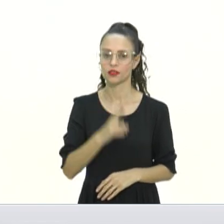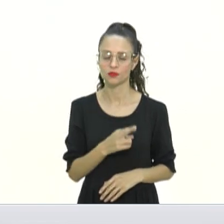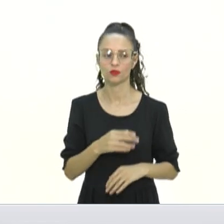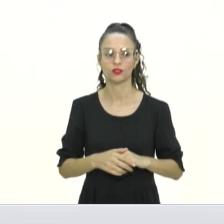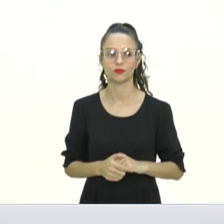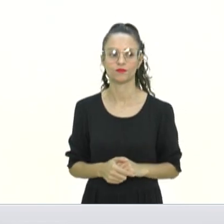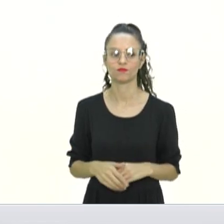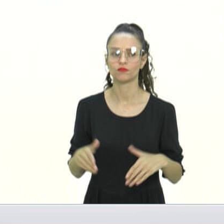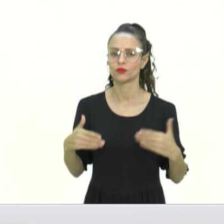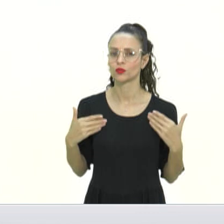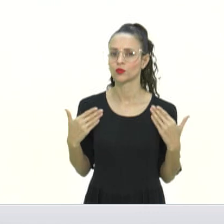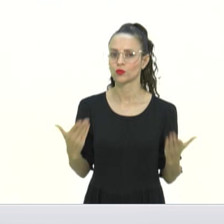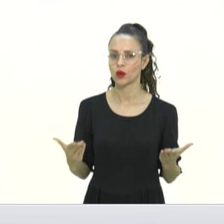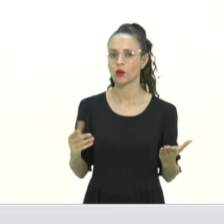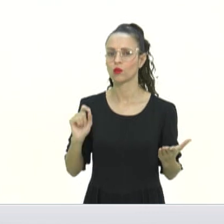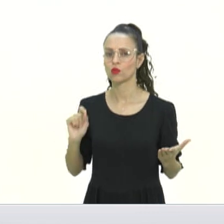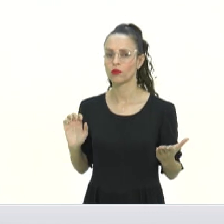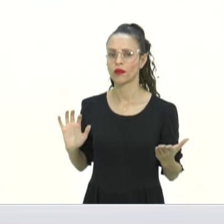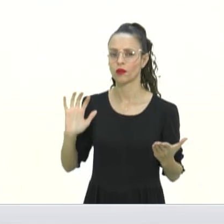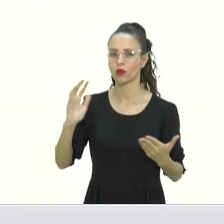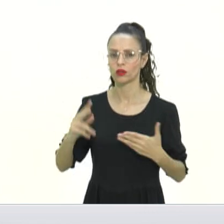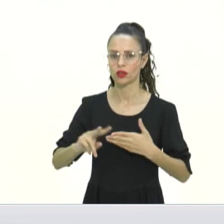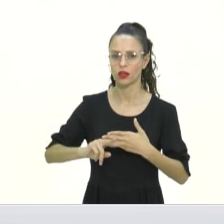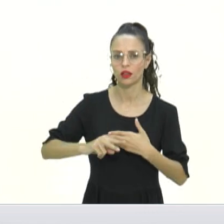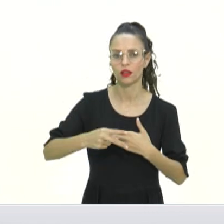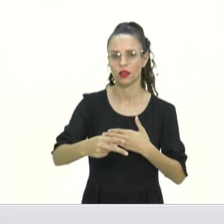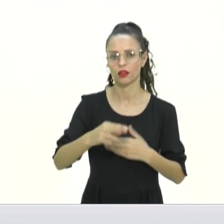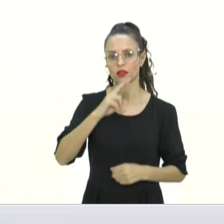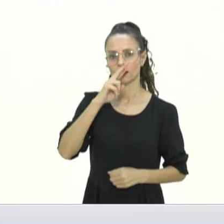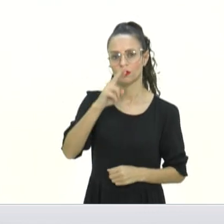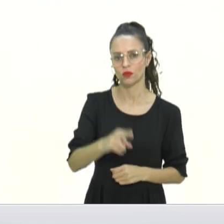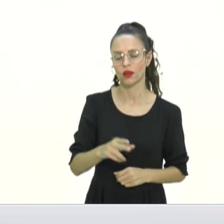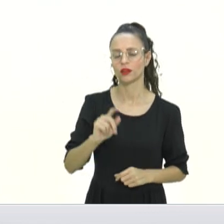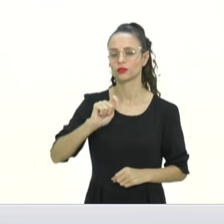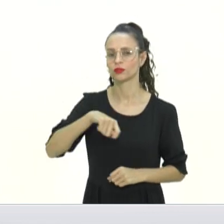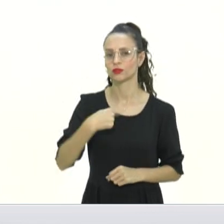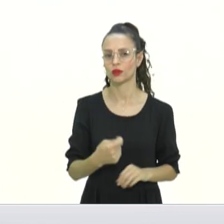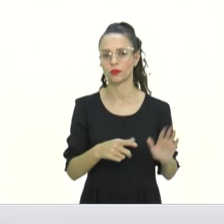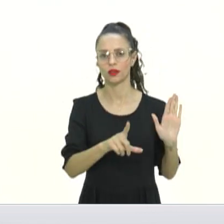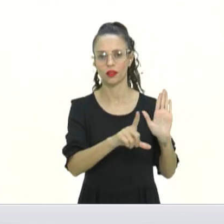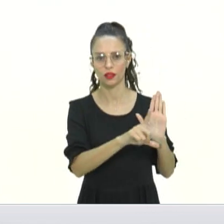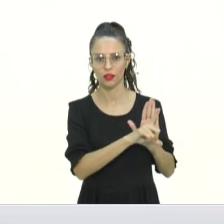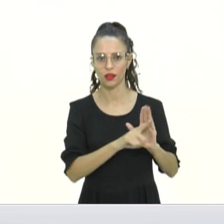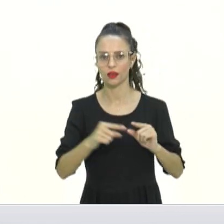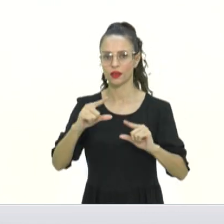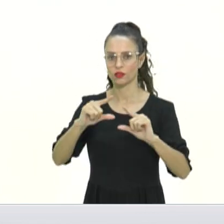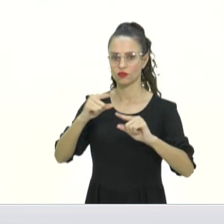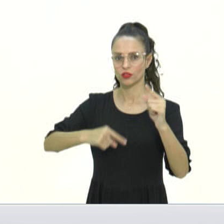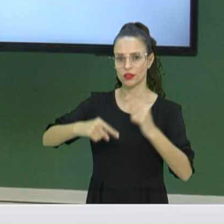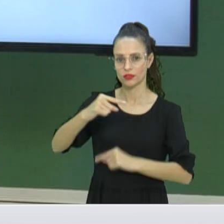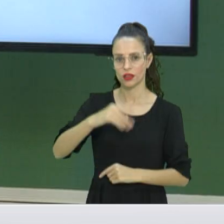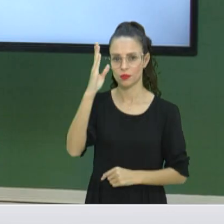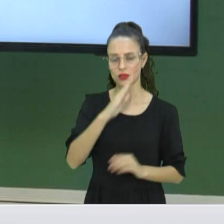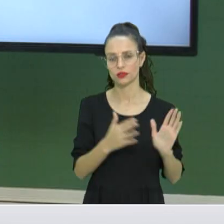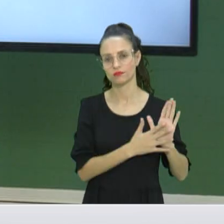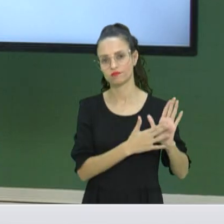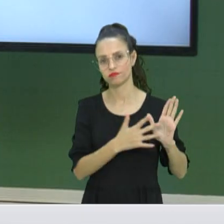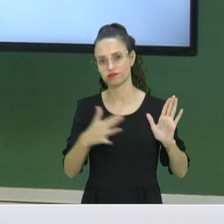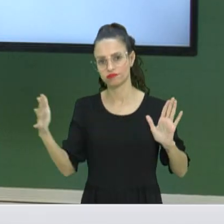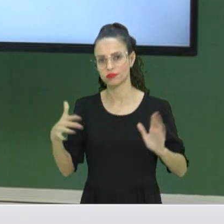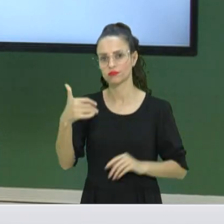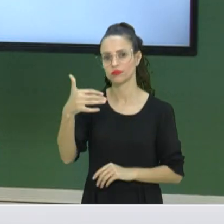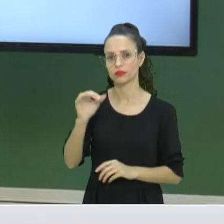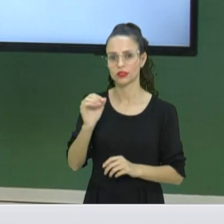responder. Qual foi o efeito, o resultado da lei de reciclagem no Brasil ao longo de